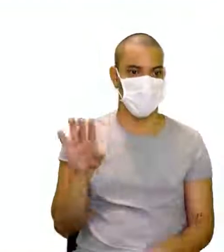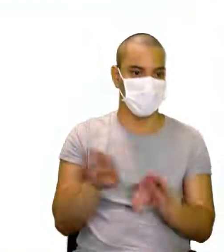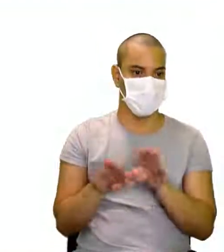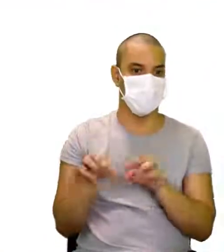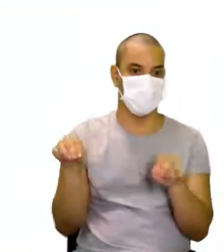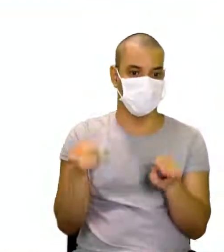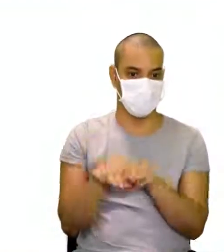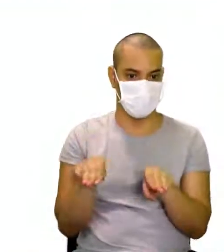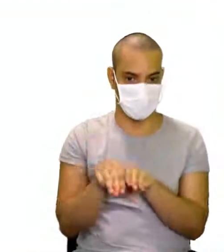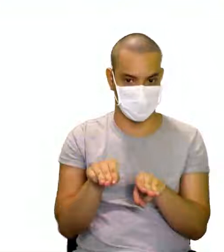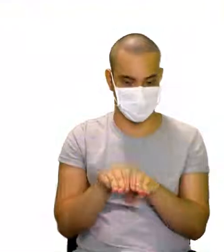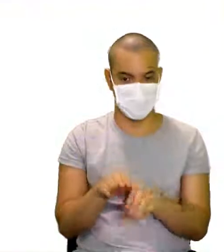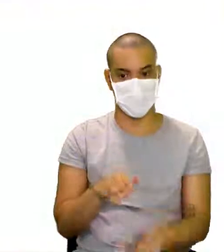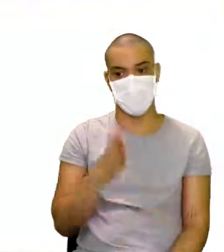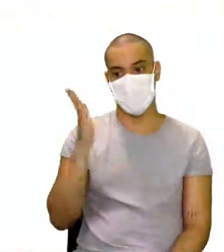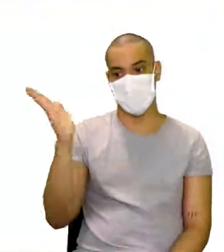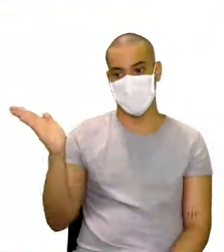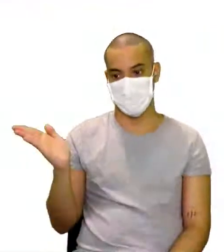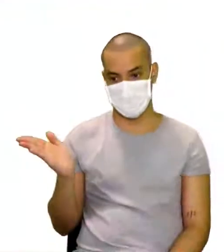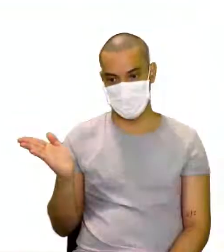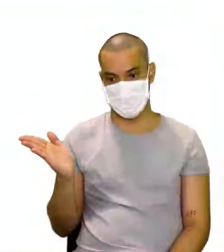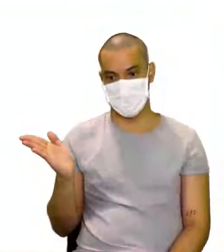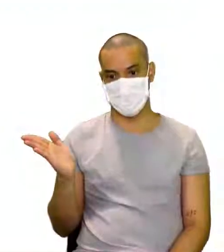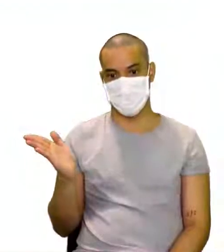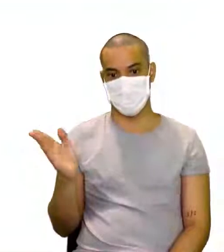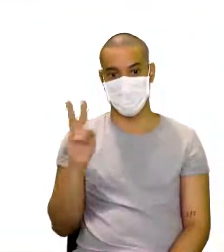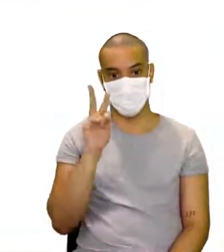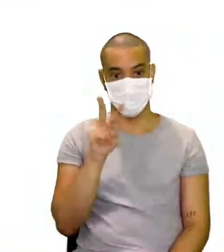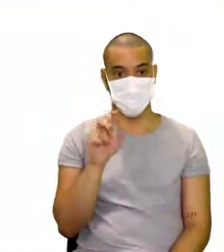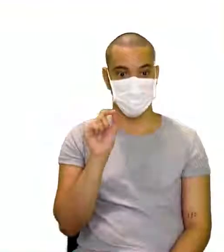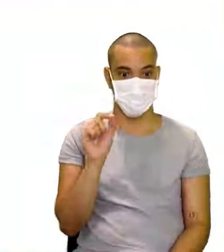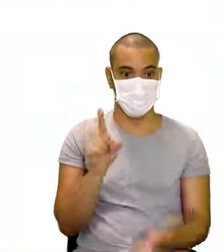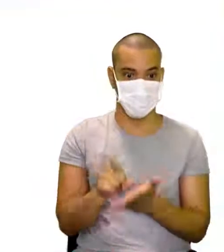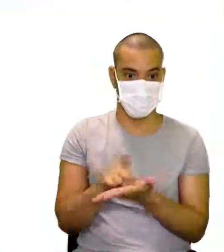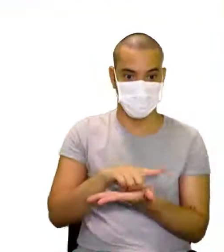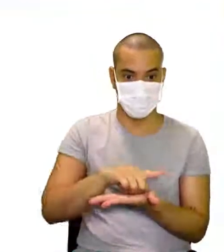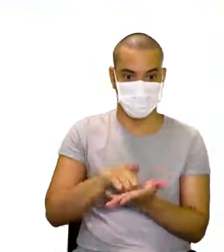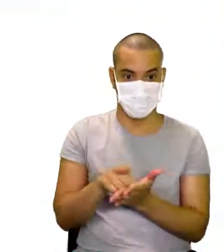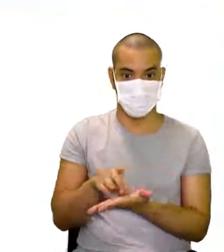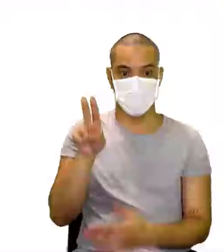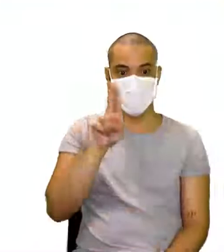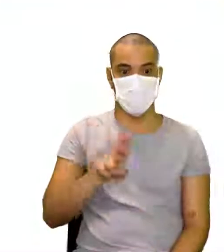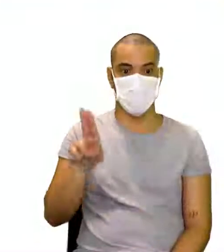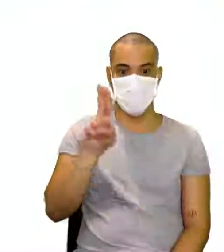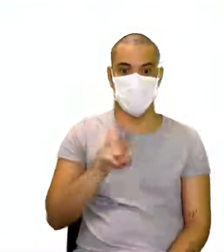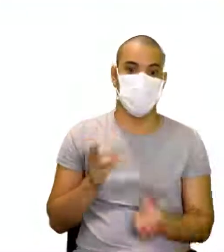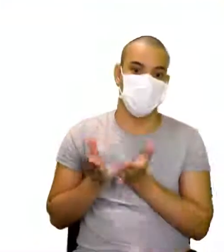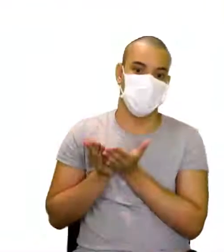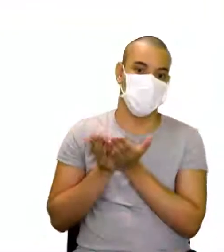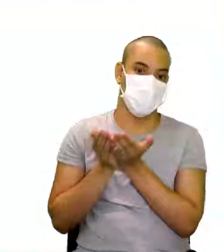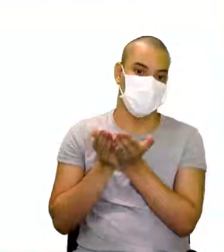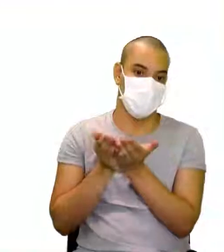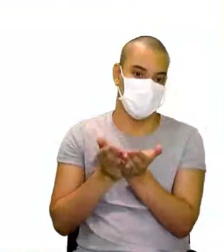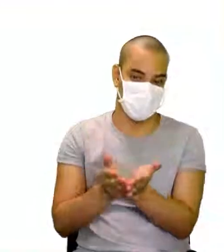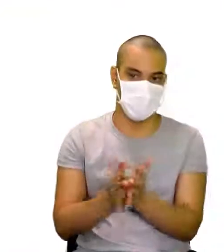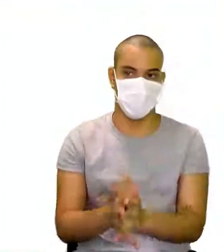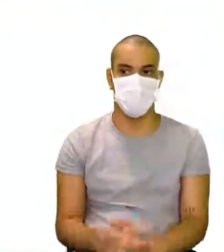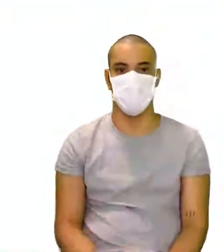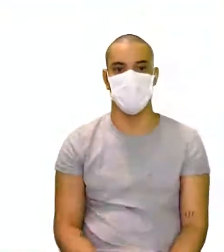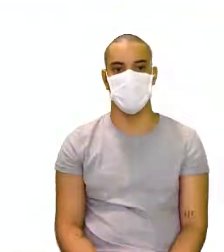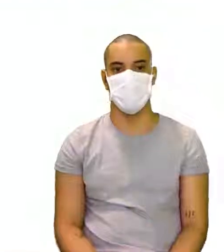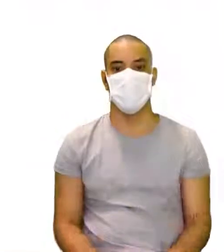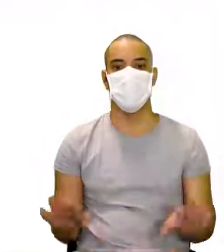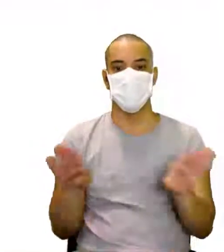magnético, ok? E aqui na figura, nós vemos um exemplo de bússola usada em navegações. E